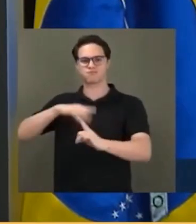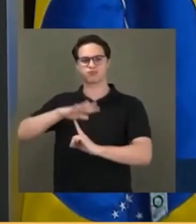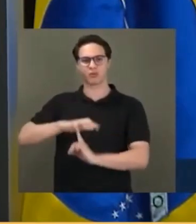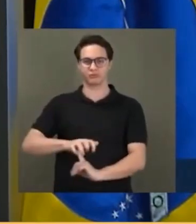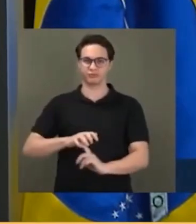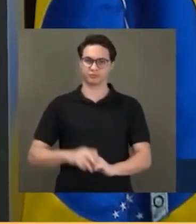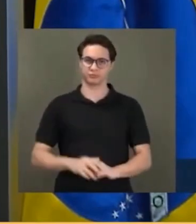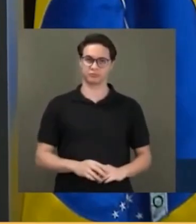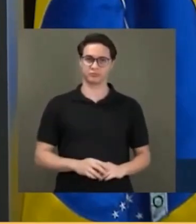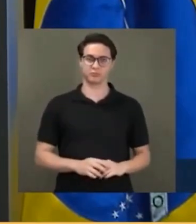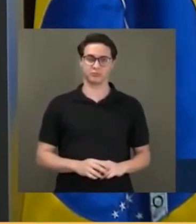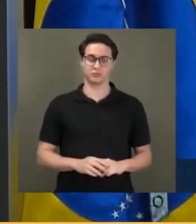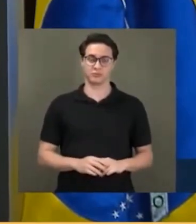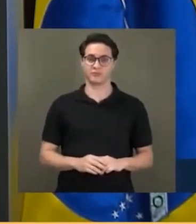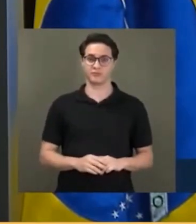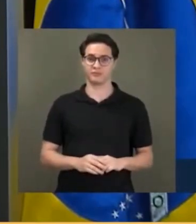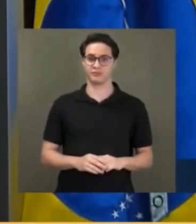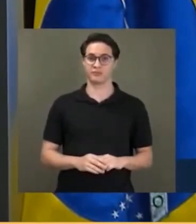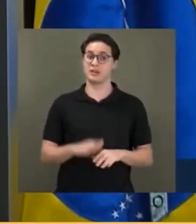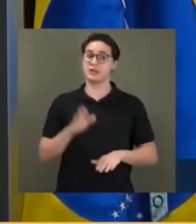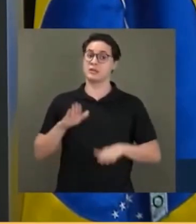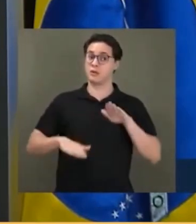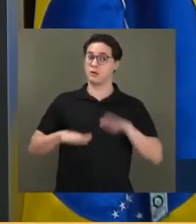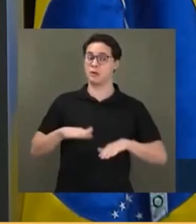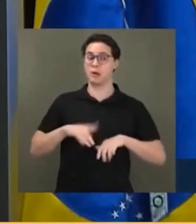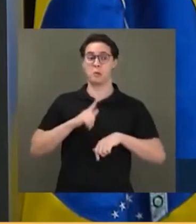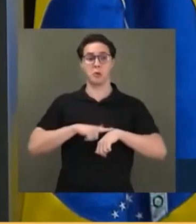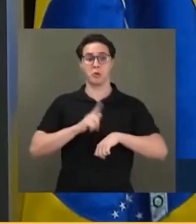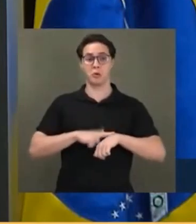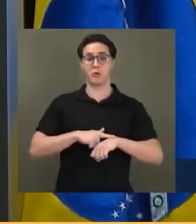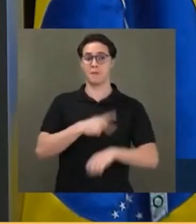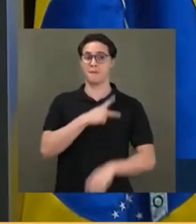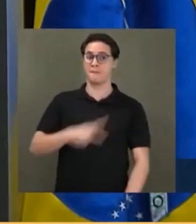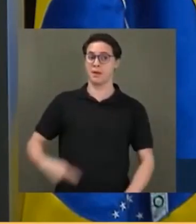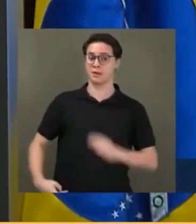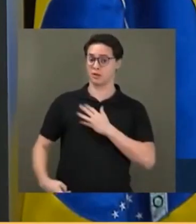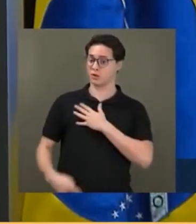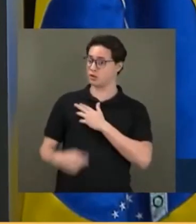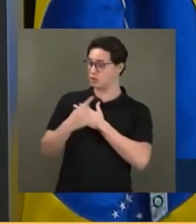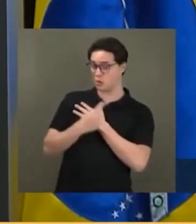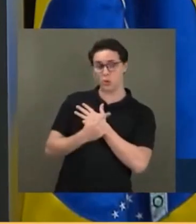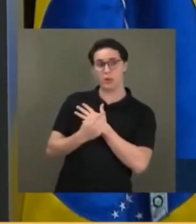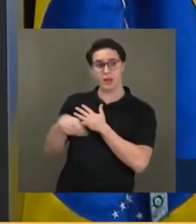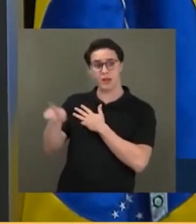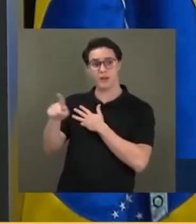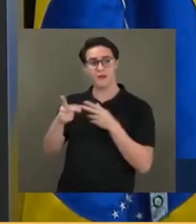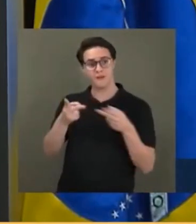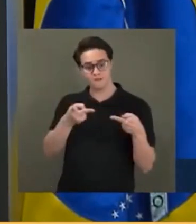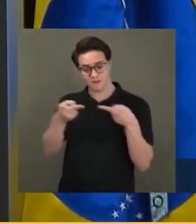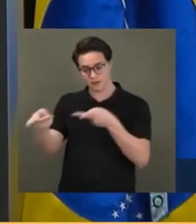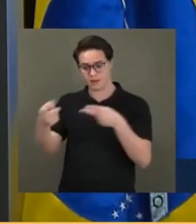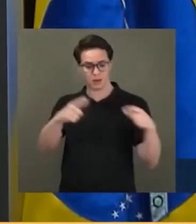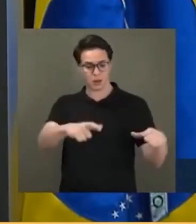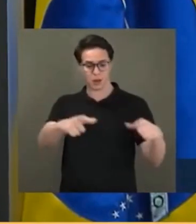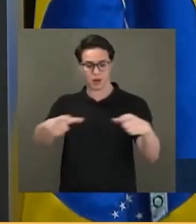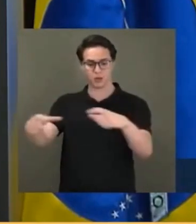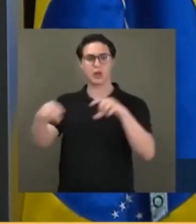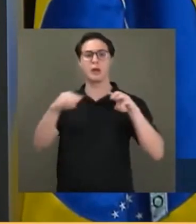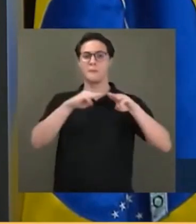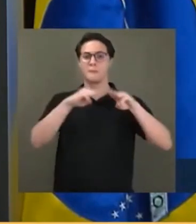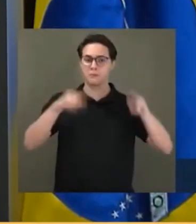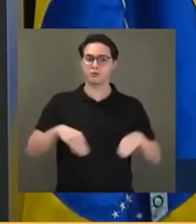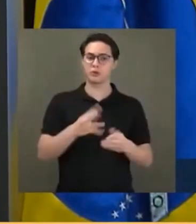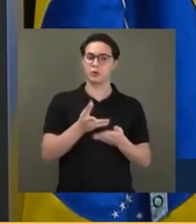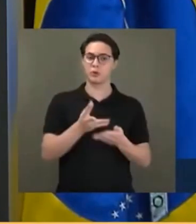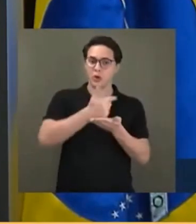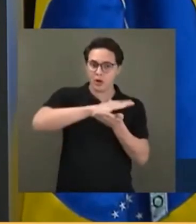repito Talvez esteja na hora do presidente Lula visitar esses diversos locais museu do